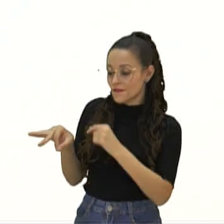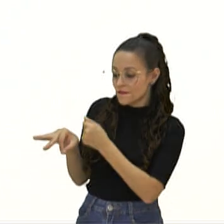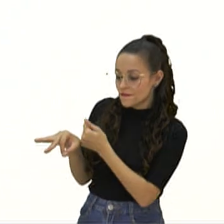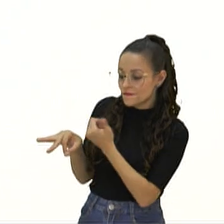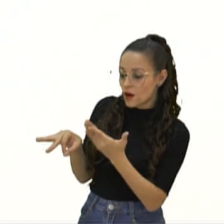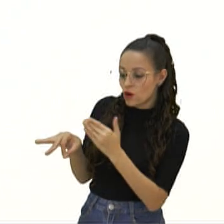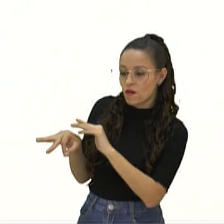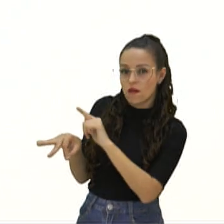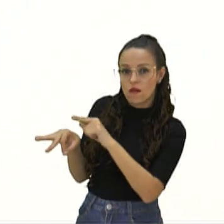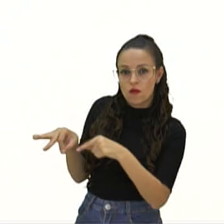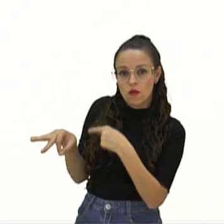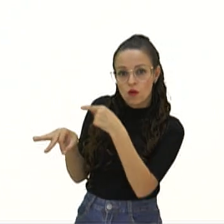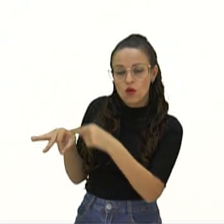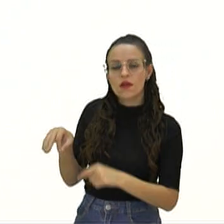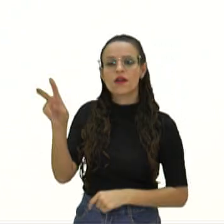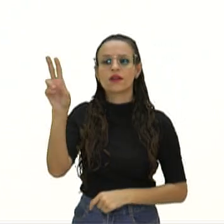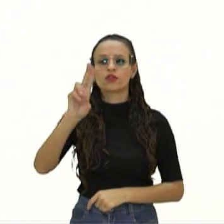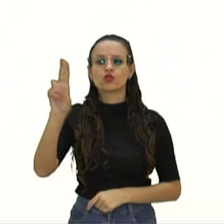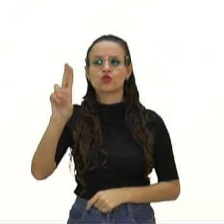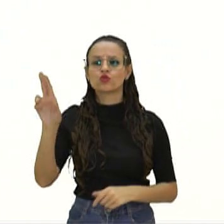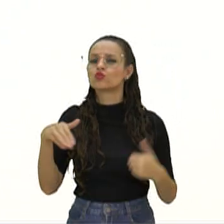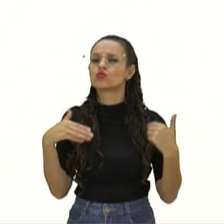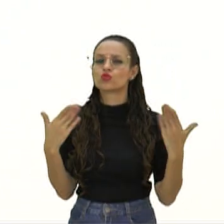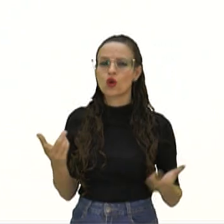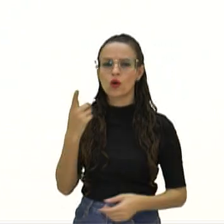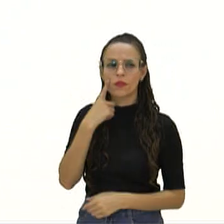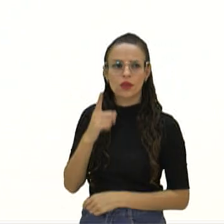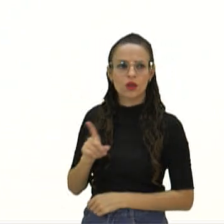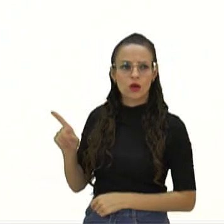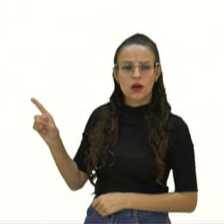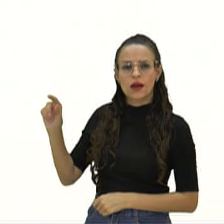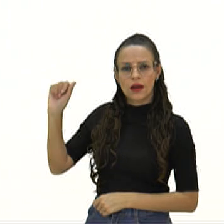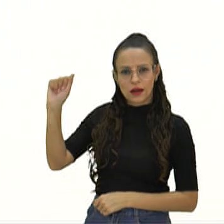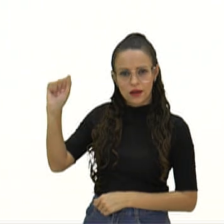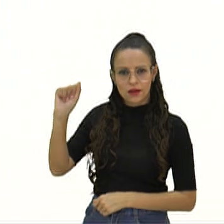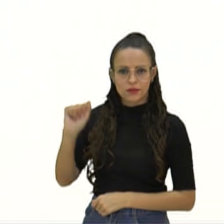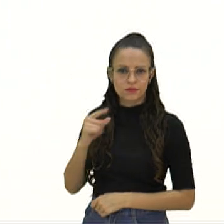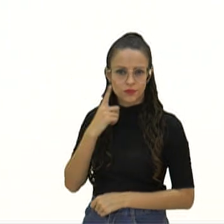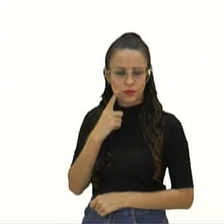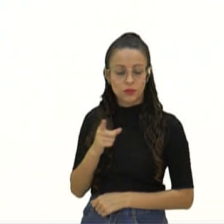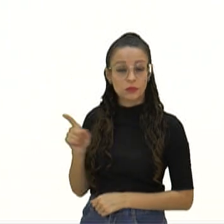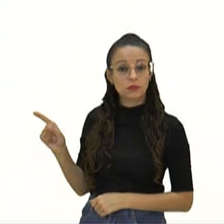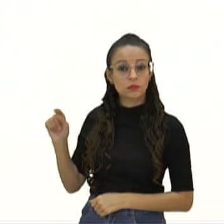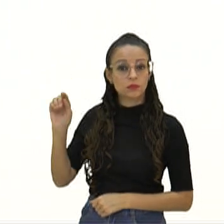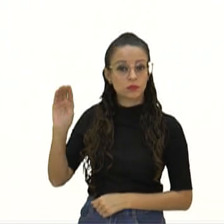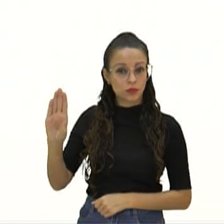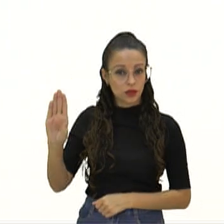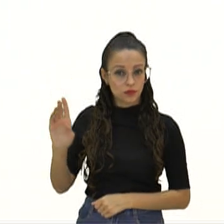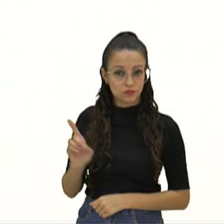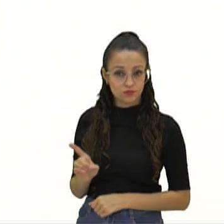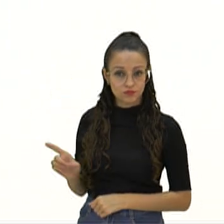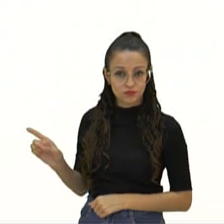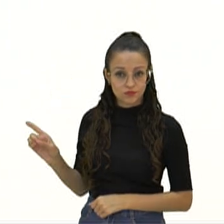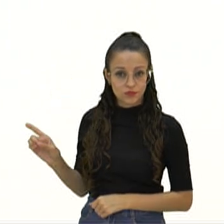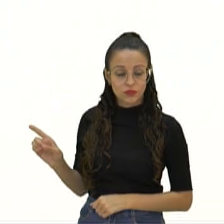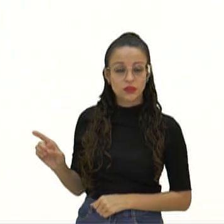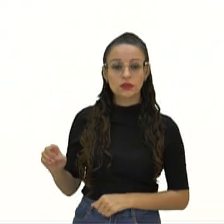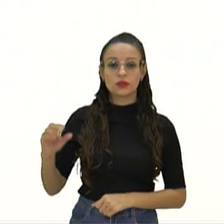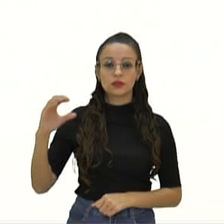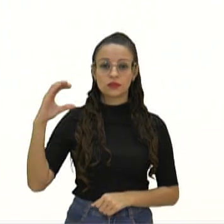externamente ao corpo da mulher, recebem o nome de letra A, vagina, letra B, pudendo